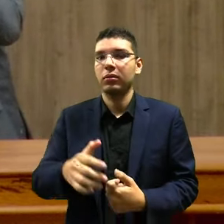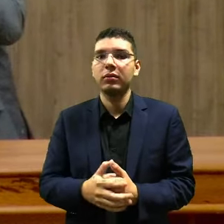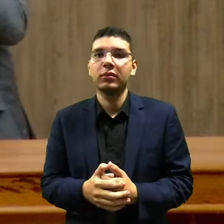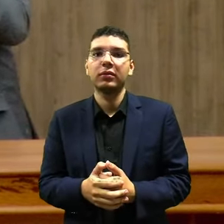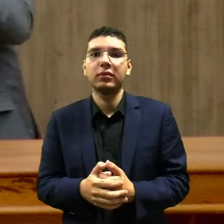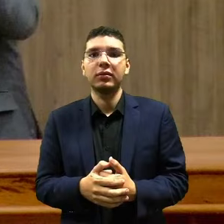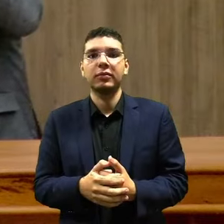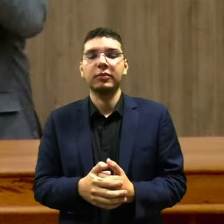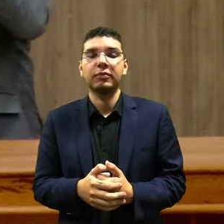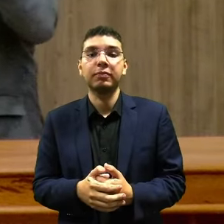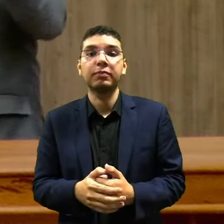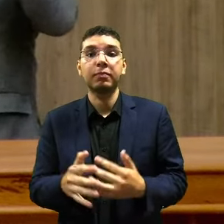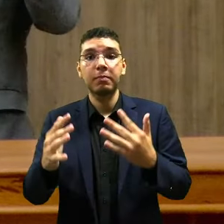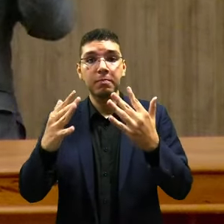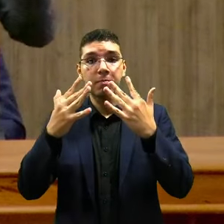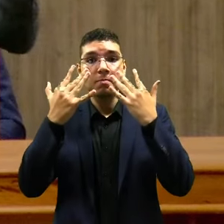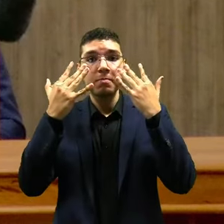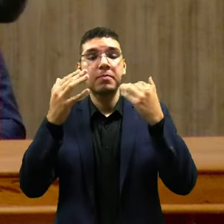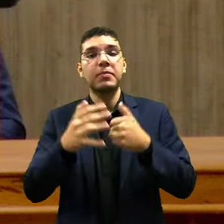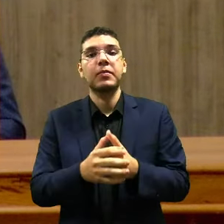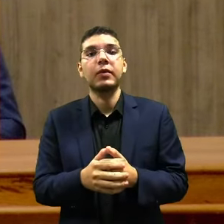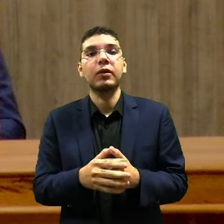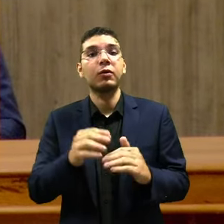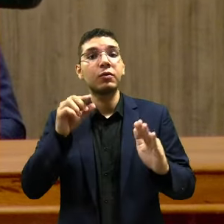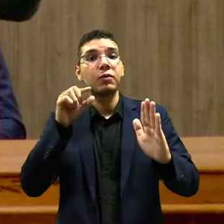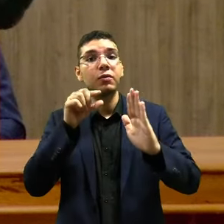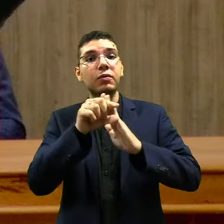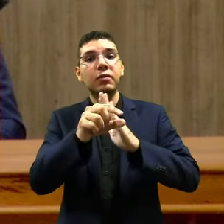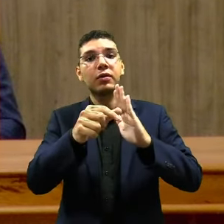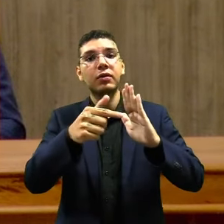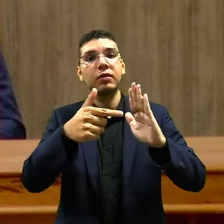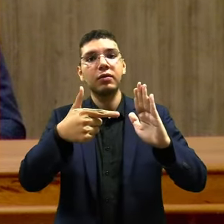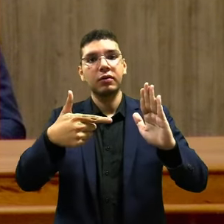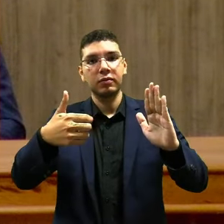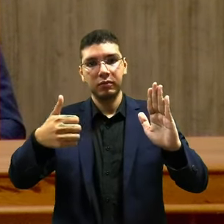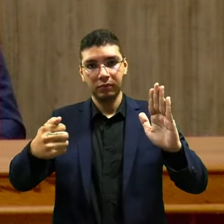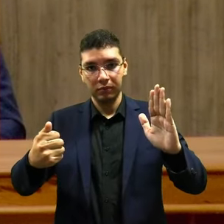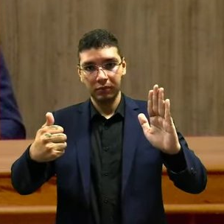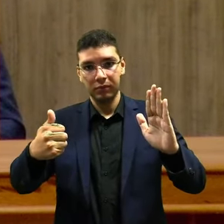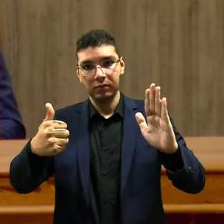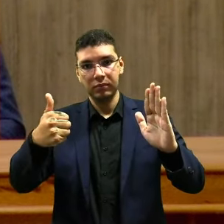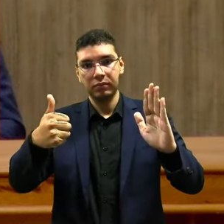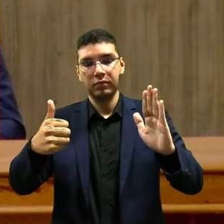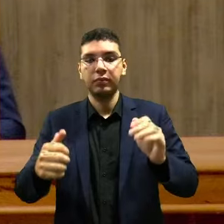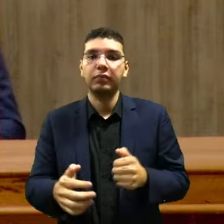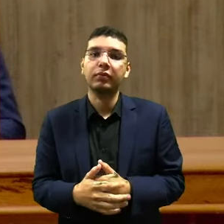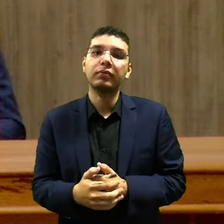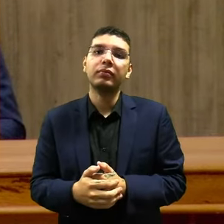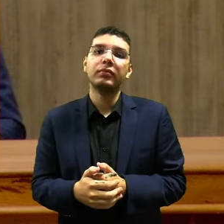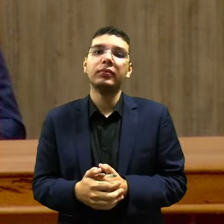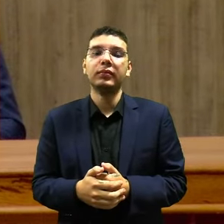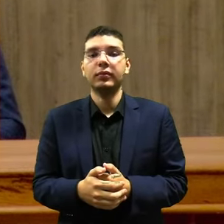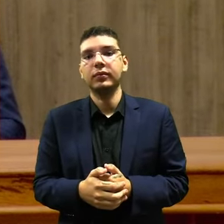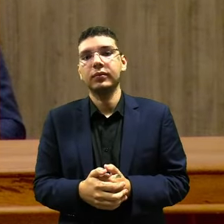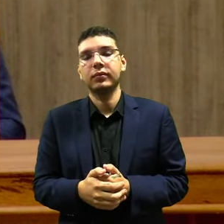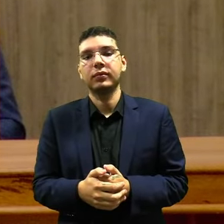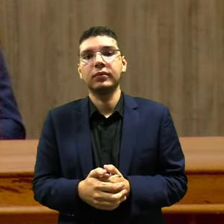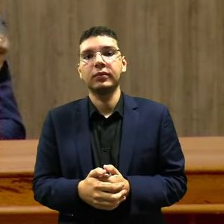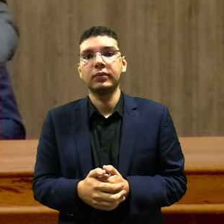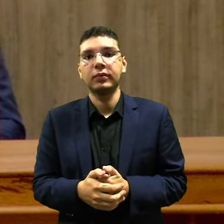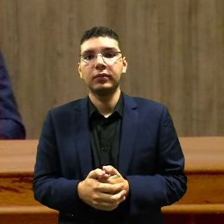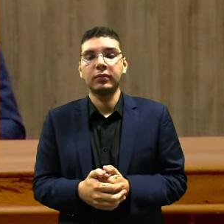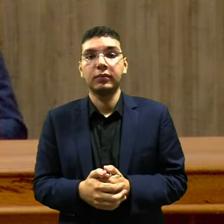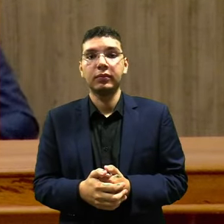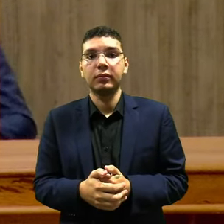bem agora vamos lá para o verso 21 coloca o 21 Jorge Olha o verso 21